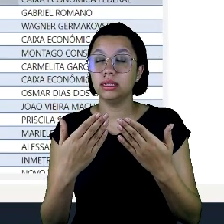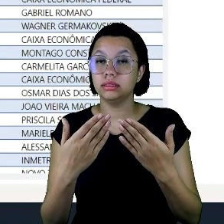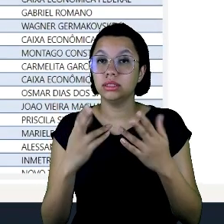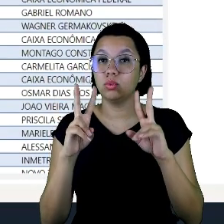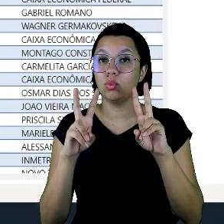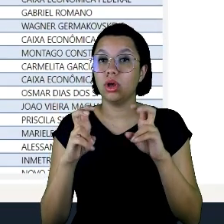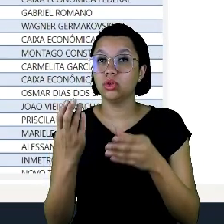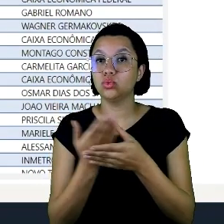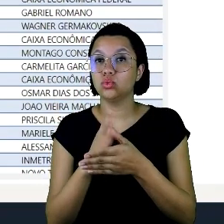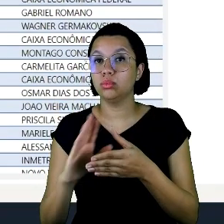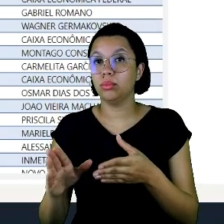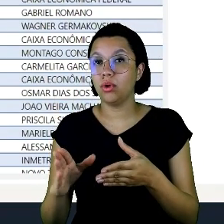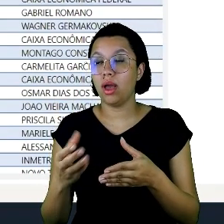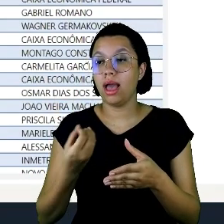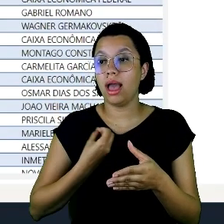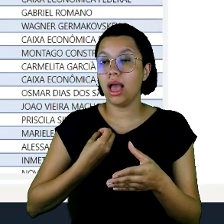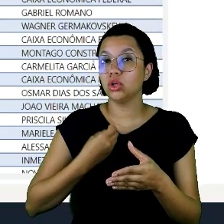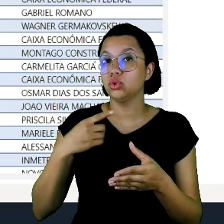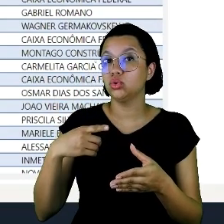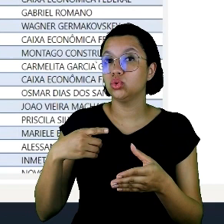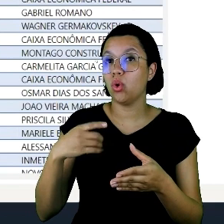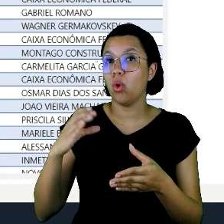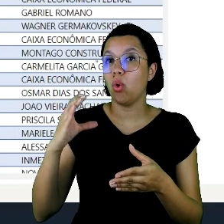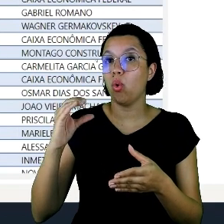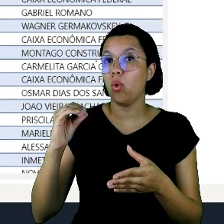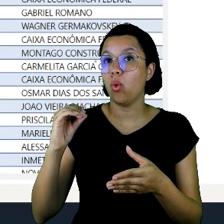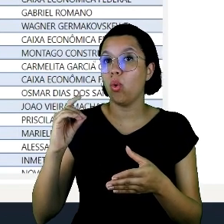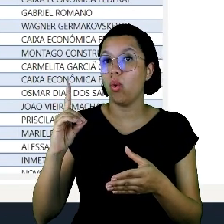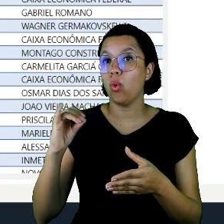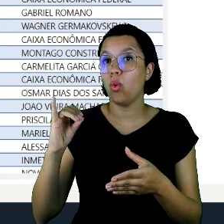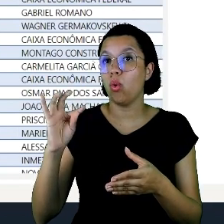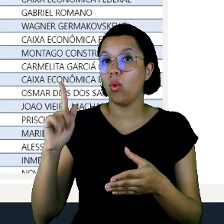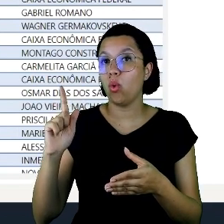aqui ele traz só o código, porque aí ficaria